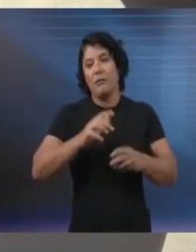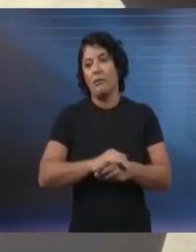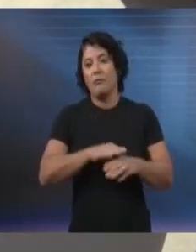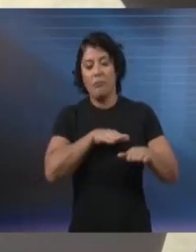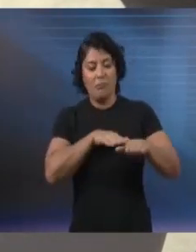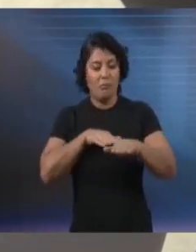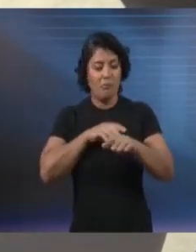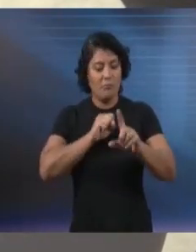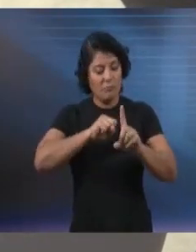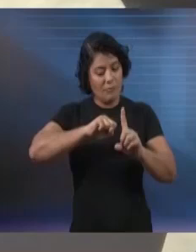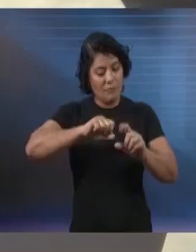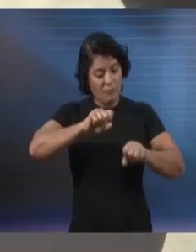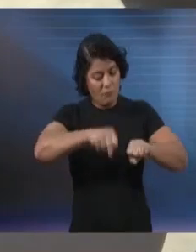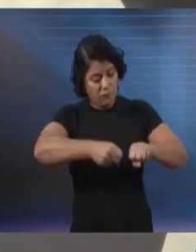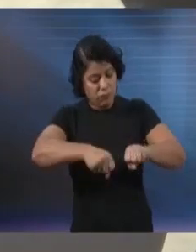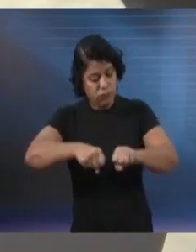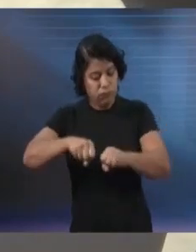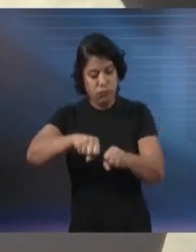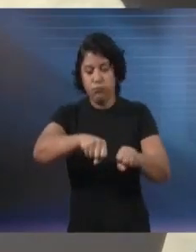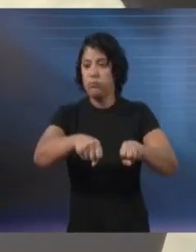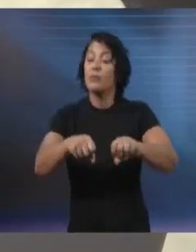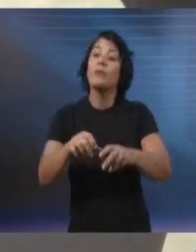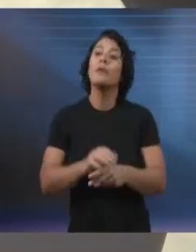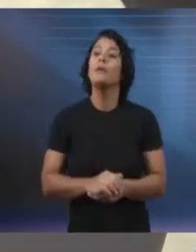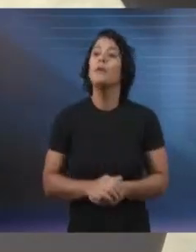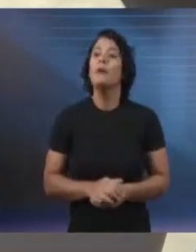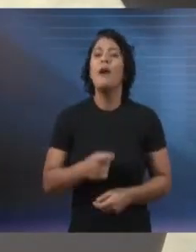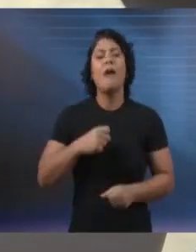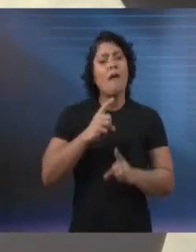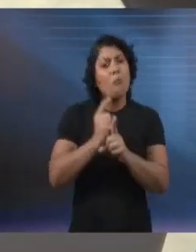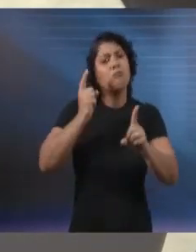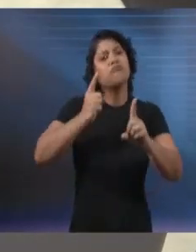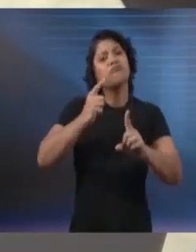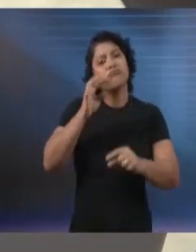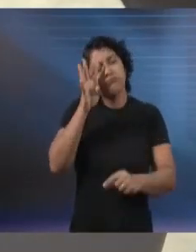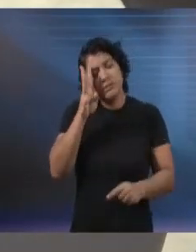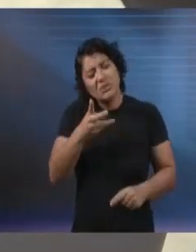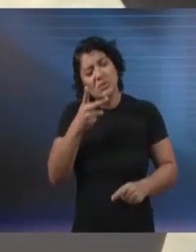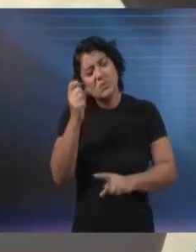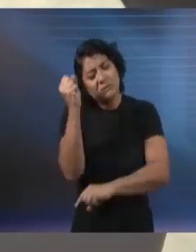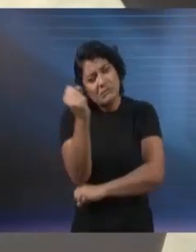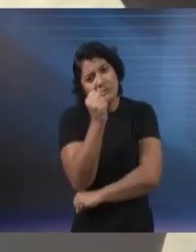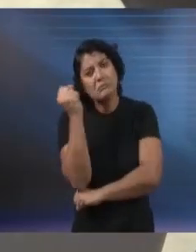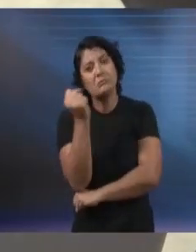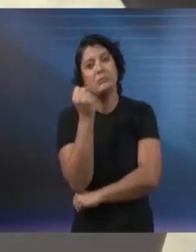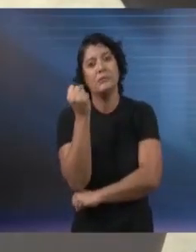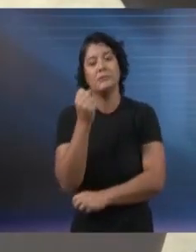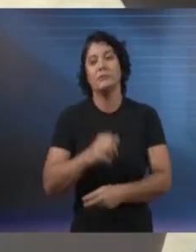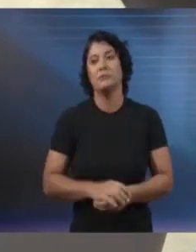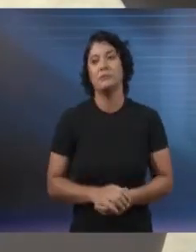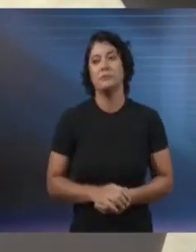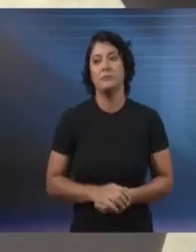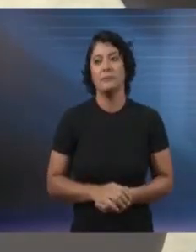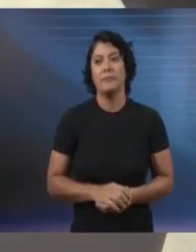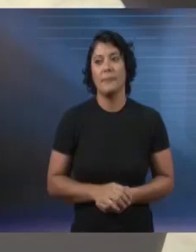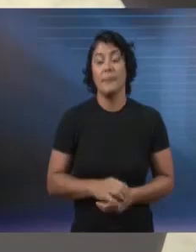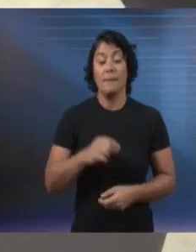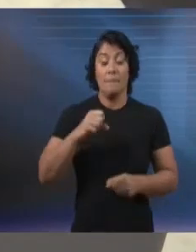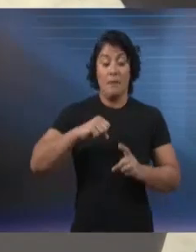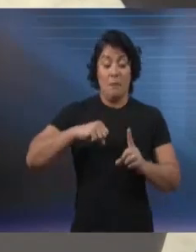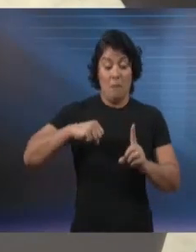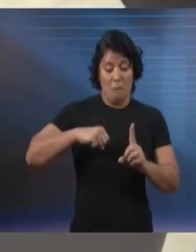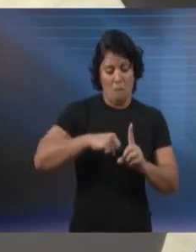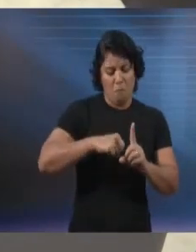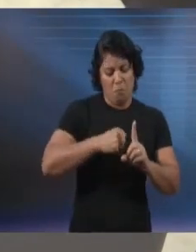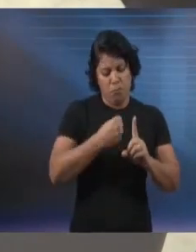envolvendo motociclistas. Temos que encontrar uma solução para esse drama, porque quando um motociclista sofre